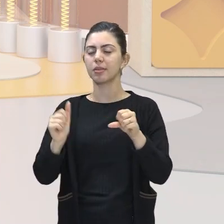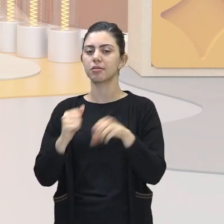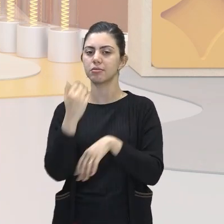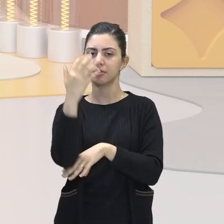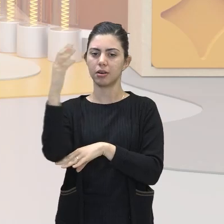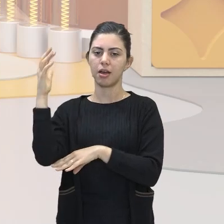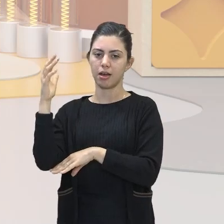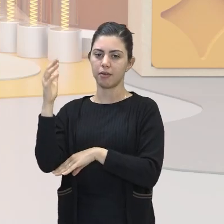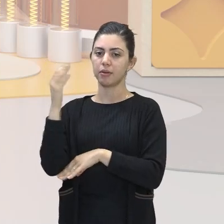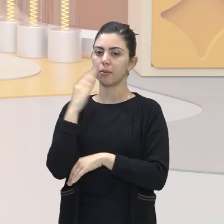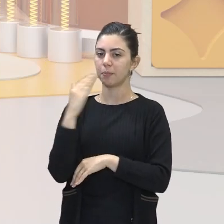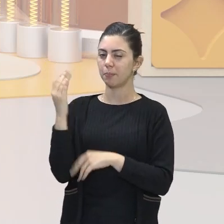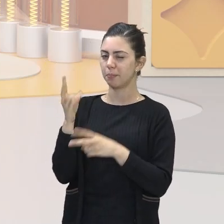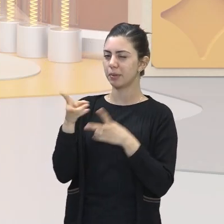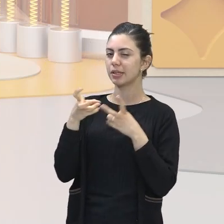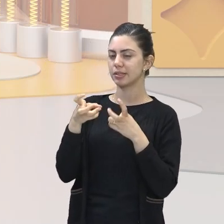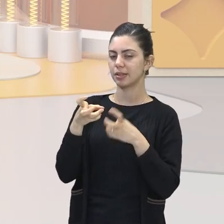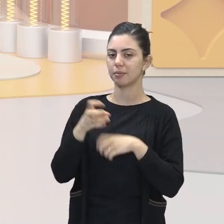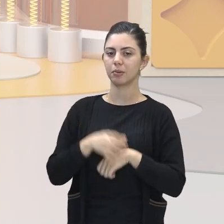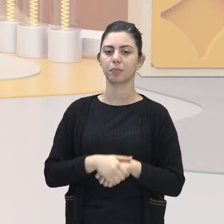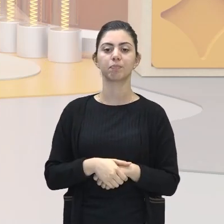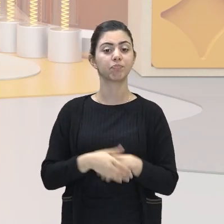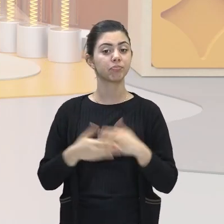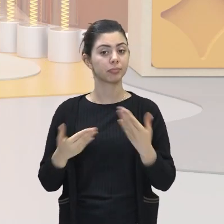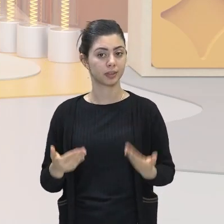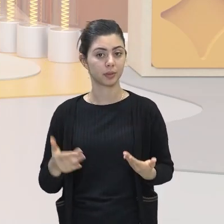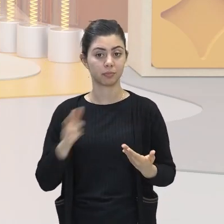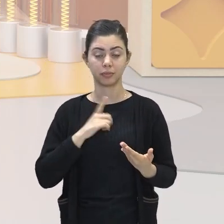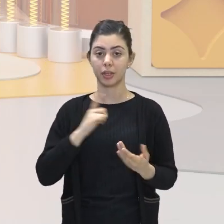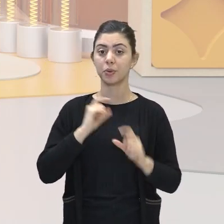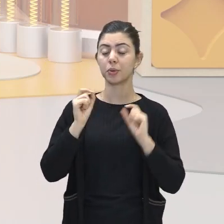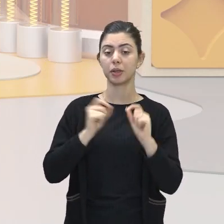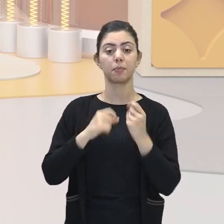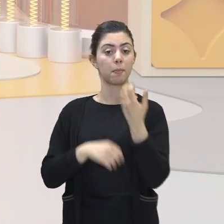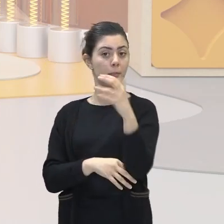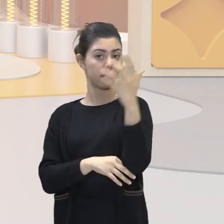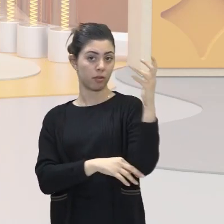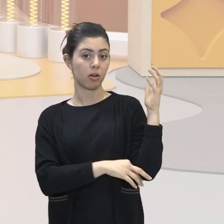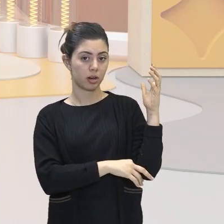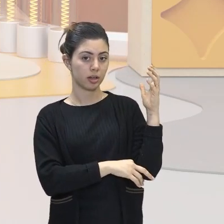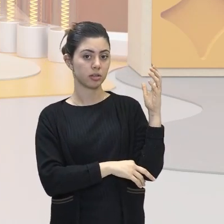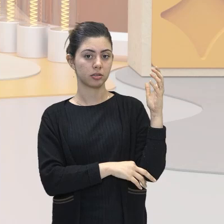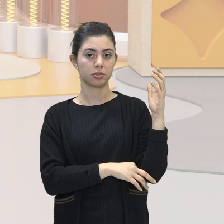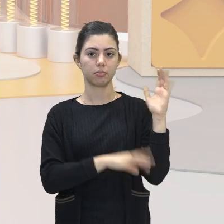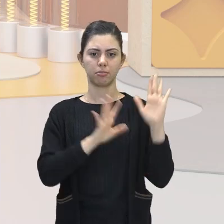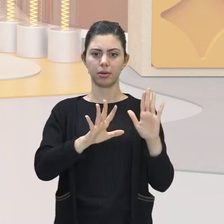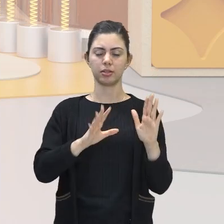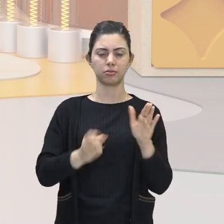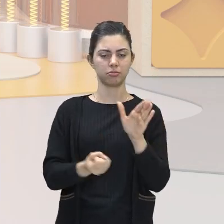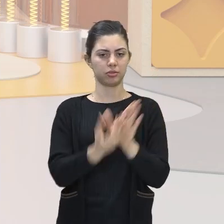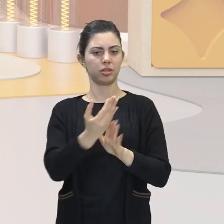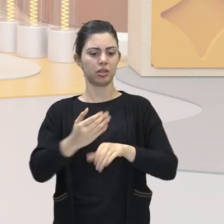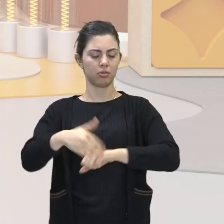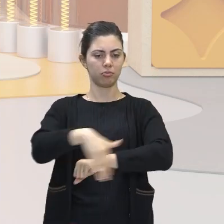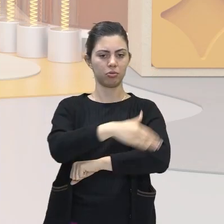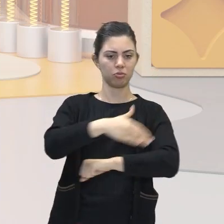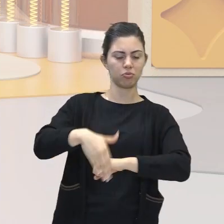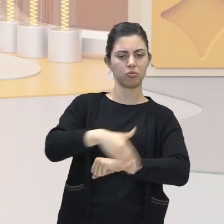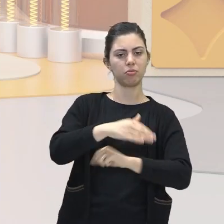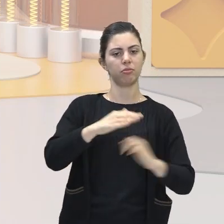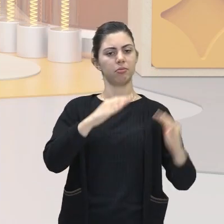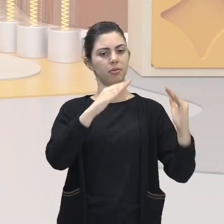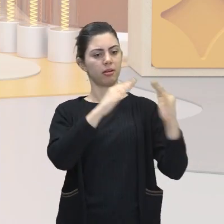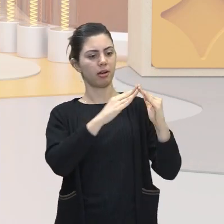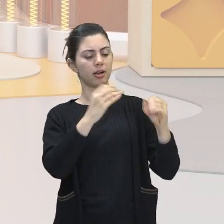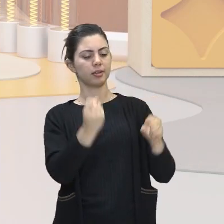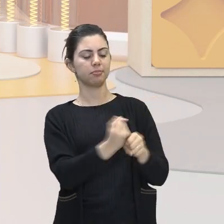ver agora. Olha só aí como é, né? A gente tem ali uma floresta e aí do nada uma estrada, uma casa, bota